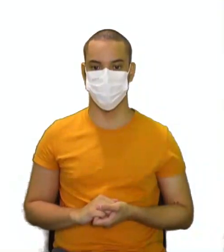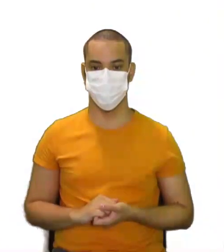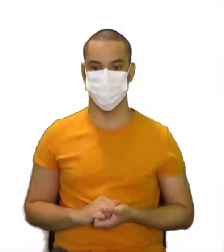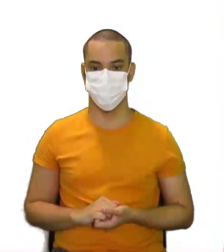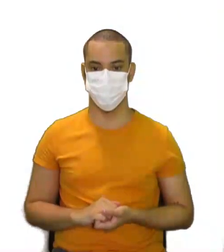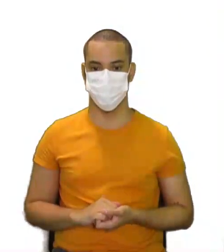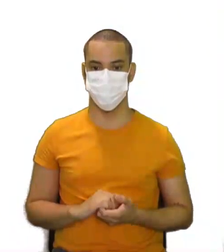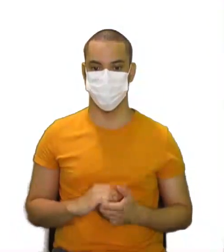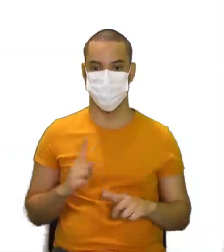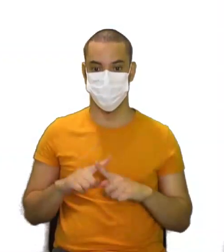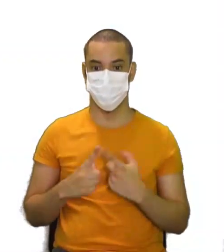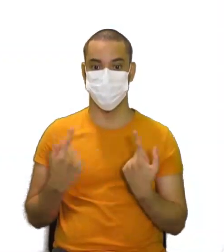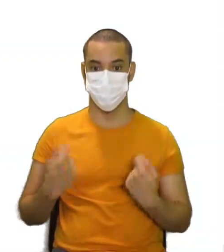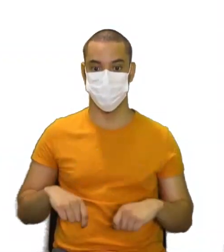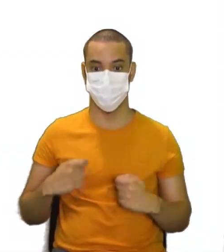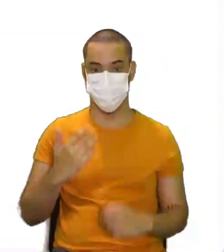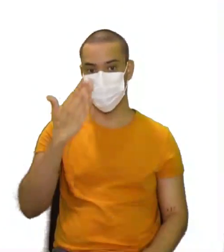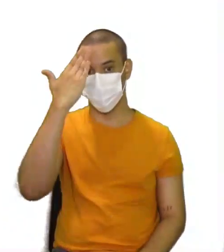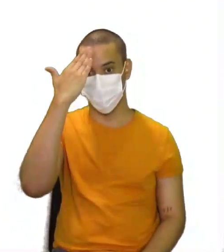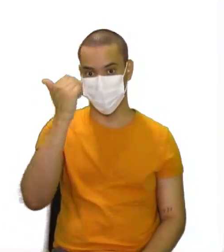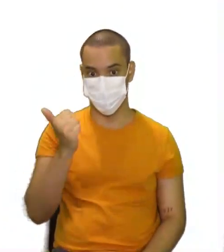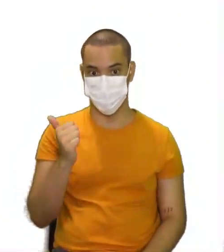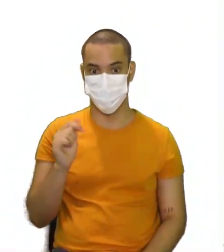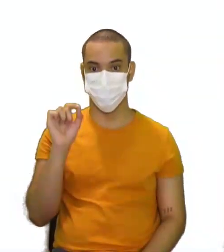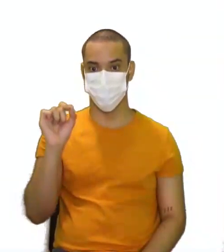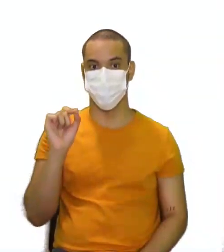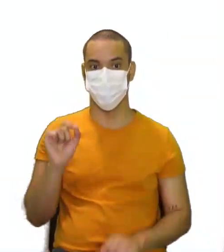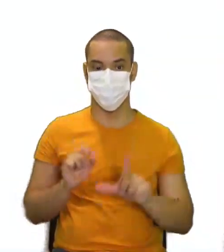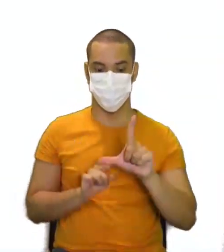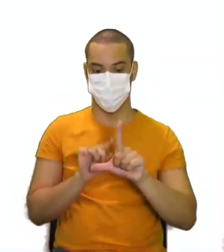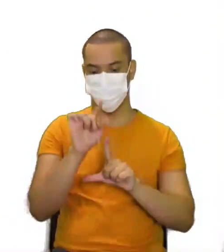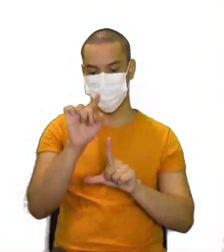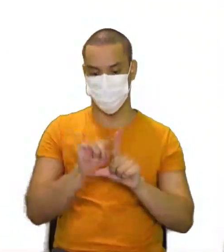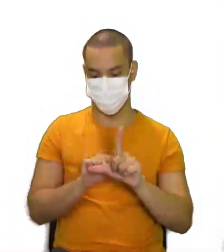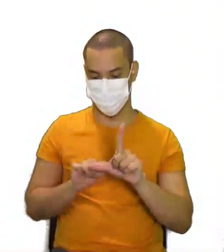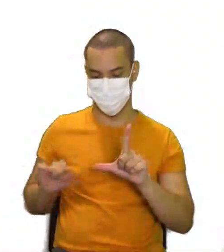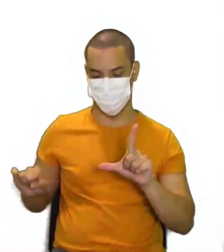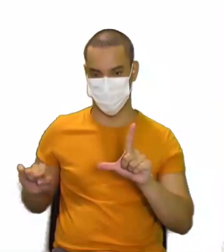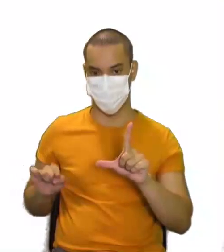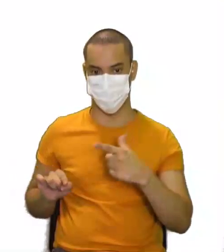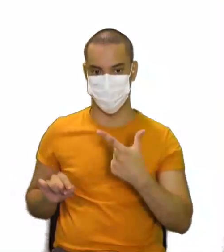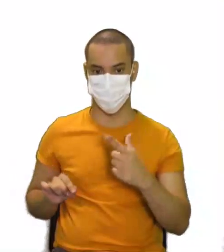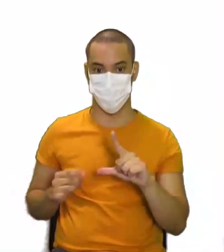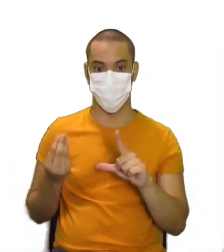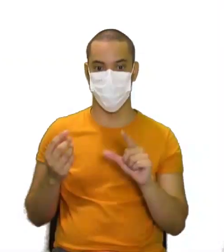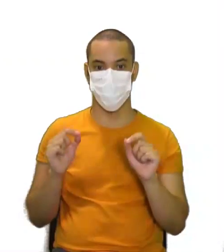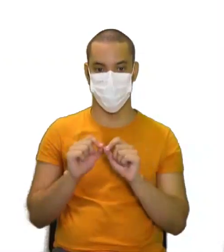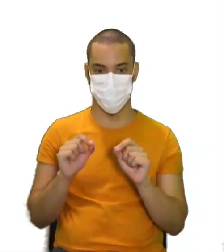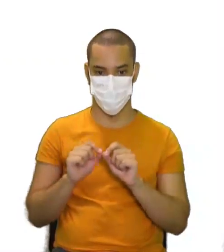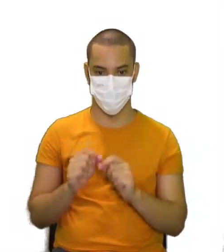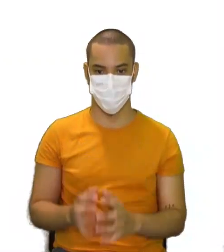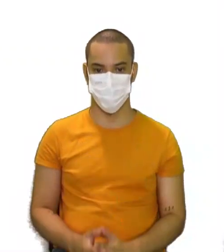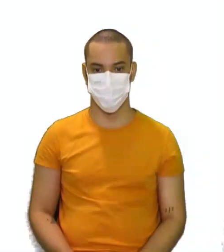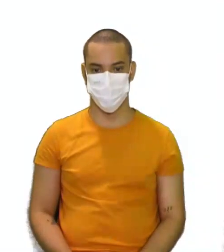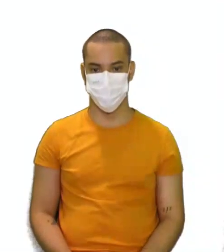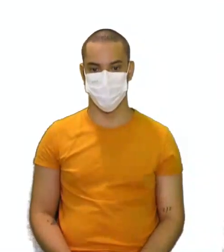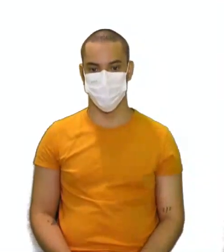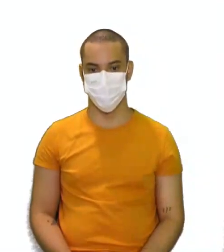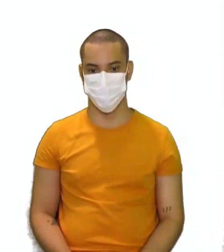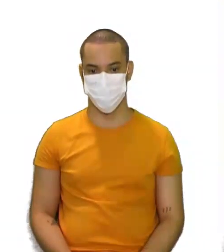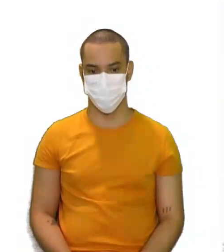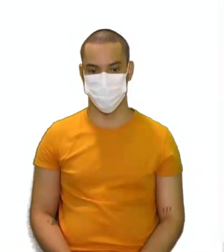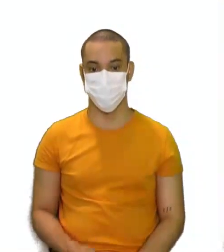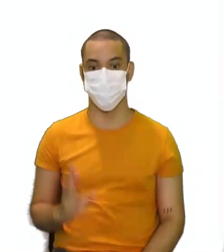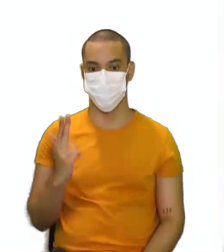ângulo, o que me interessa é a perpendicular, né? Como se eu tivesse aqui, ó, é como se eu